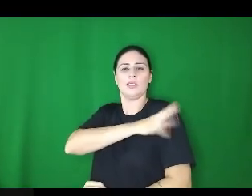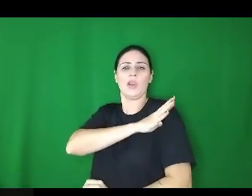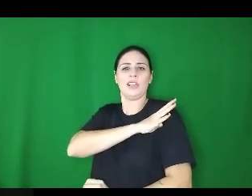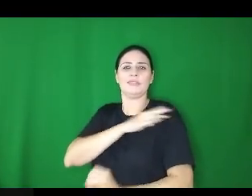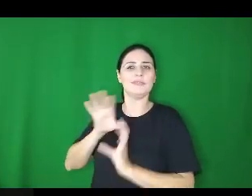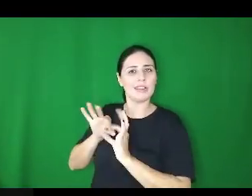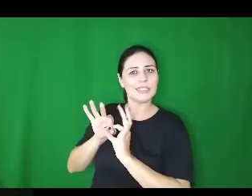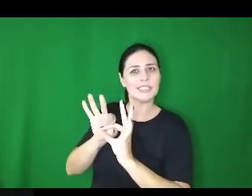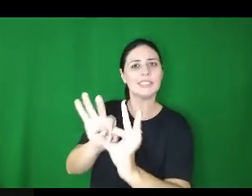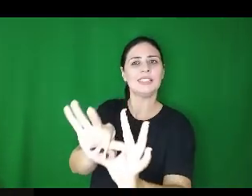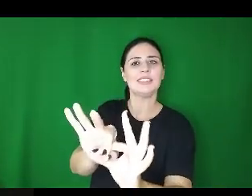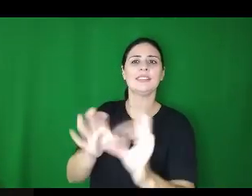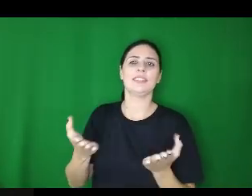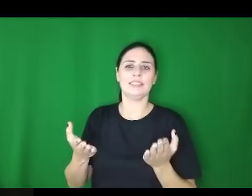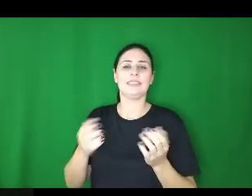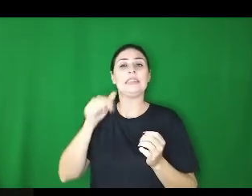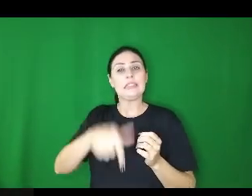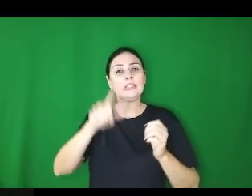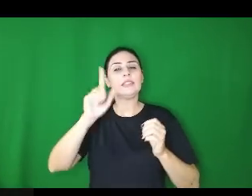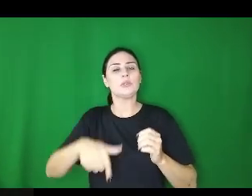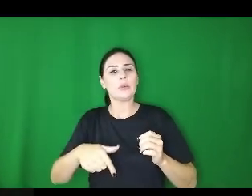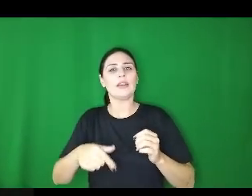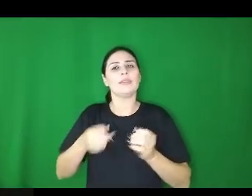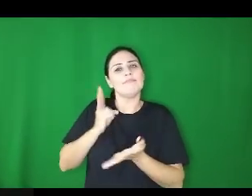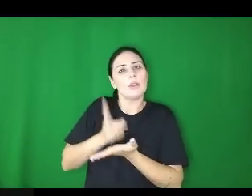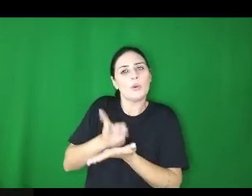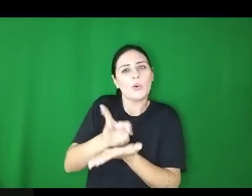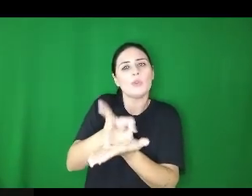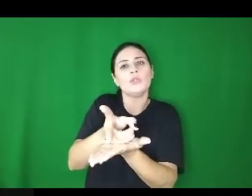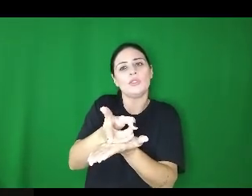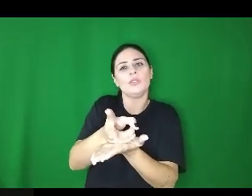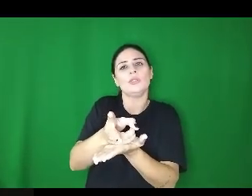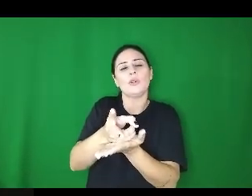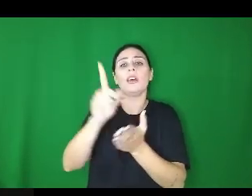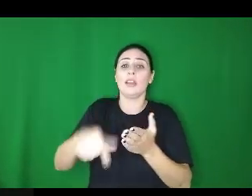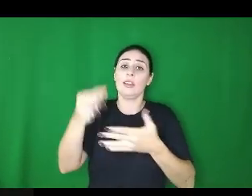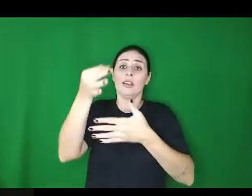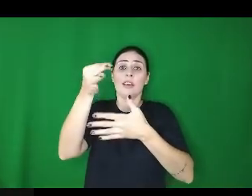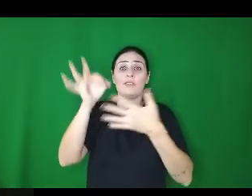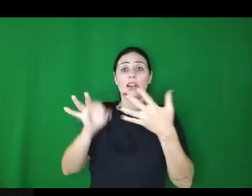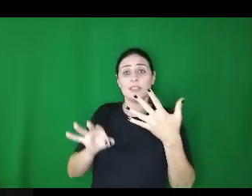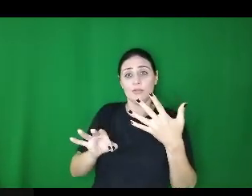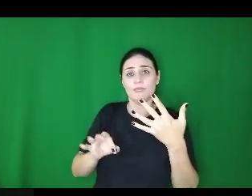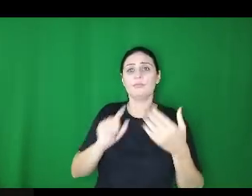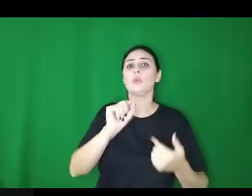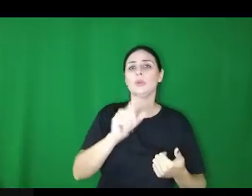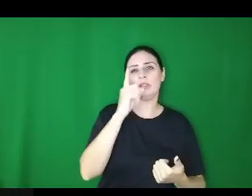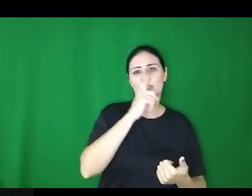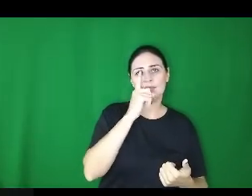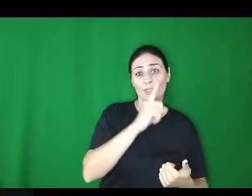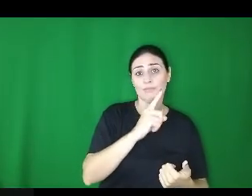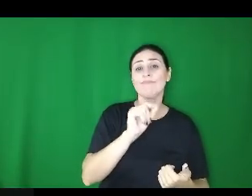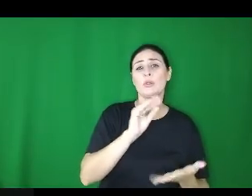num contínuo, que o ano de 2021 não dá para eu olhar como professor do